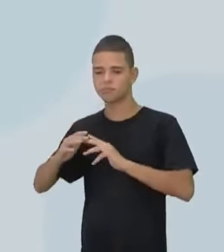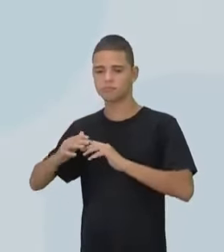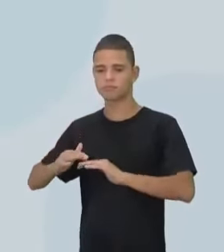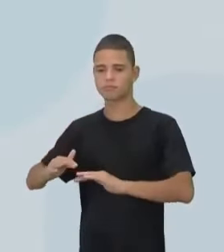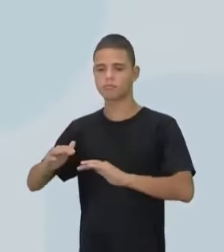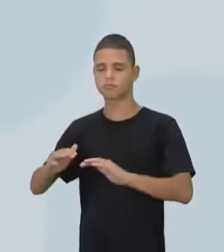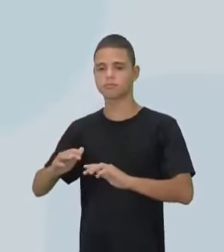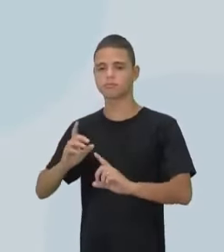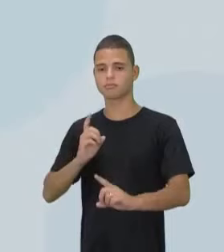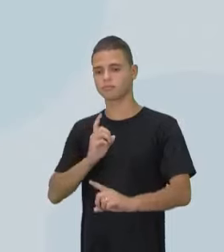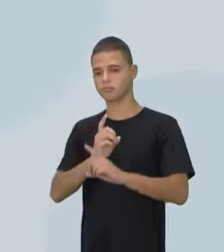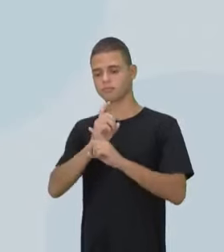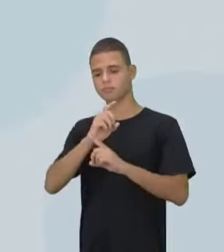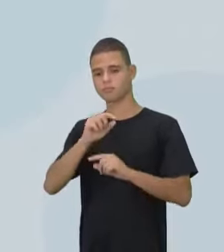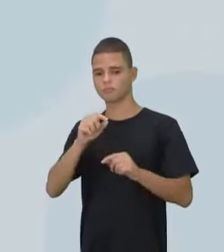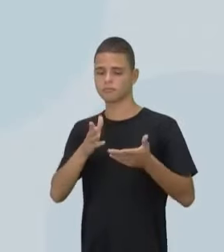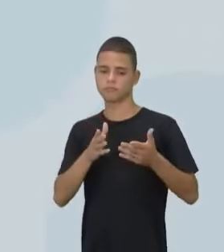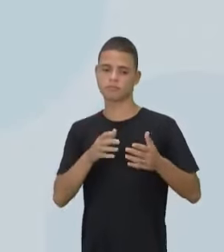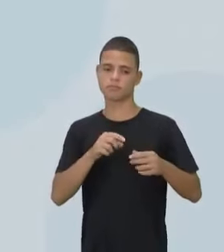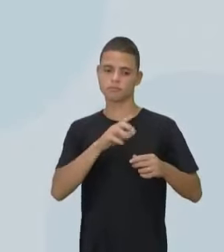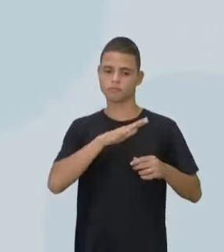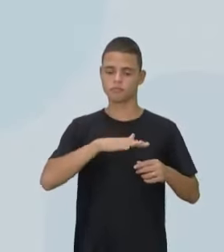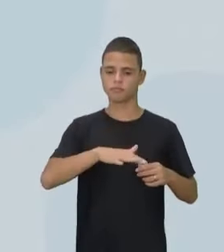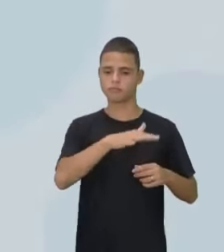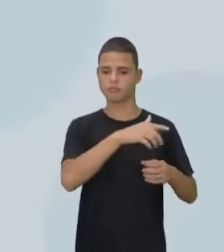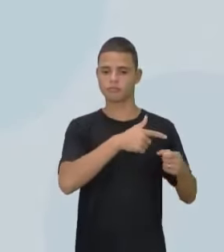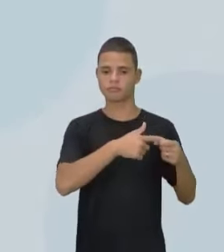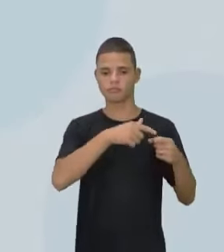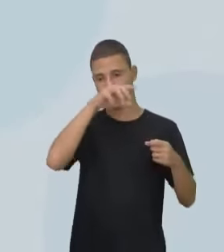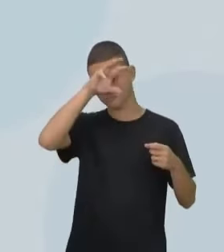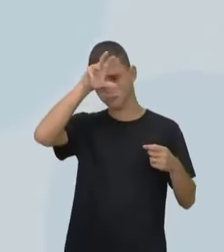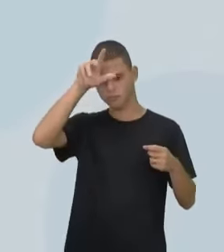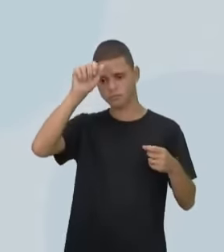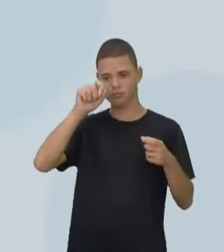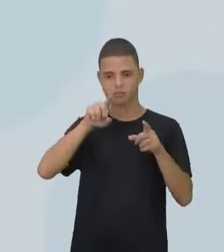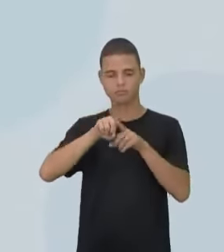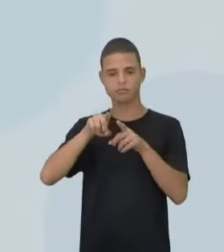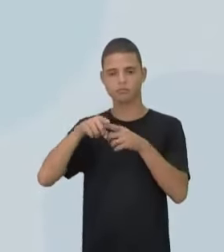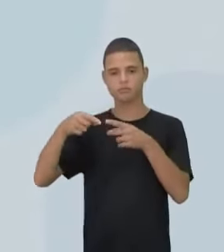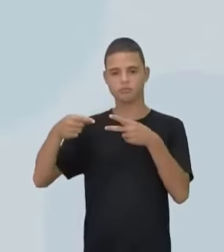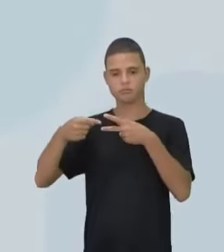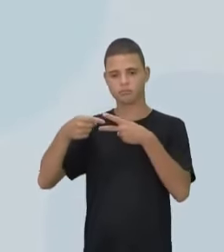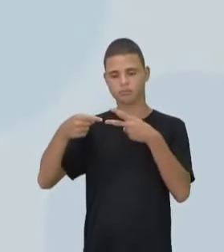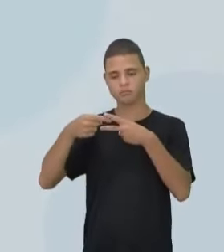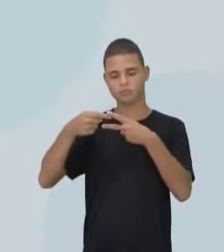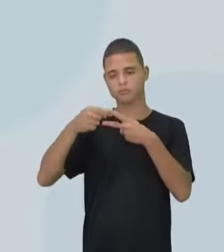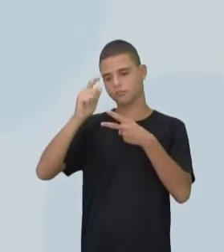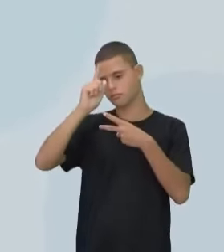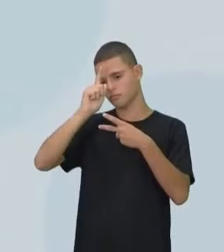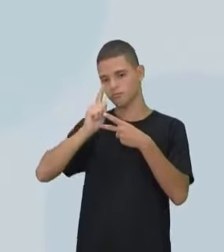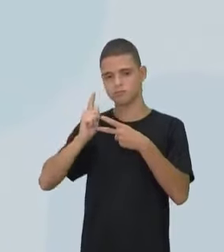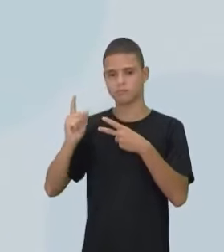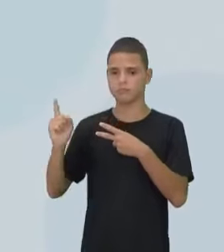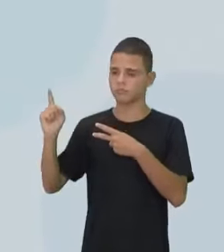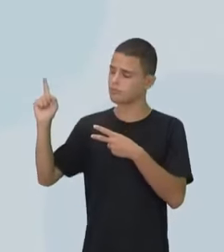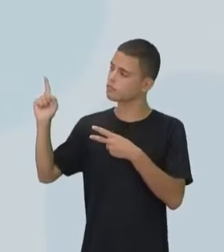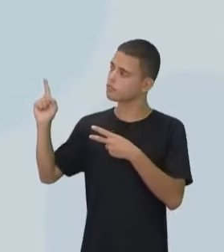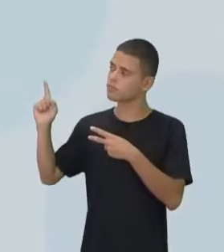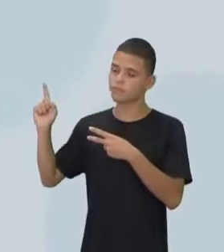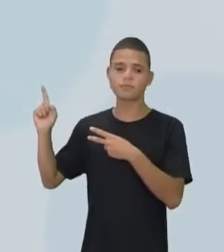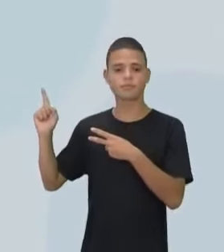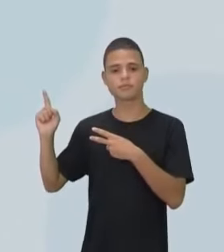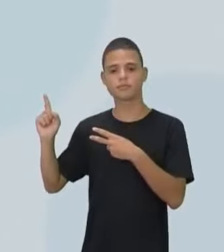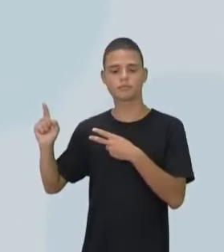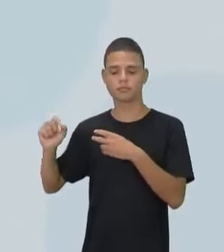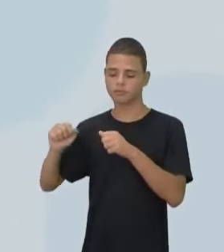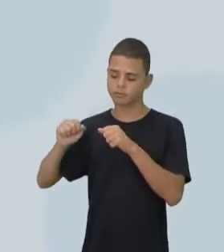né, no interior da Amazônia, a curva amarela dos Andes, a seta amarela, ele faz uma curva e ele desce em direção ao